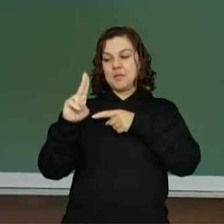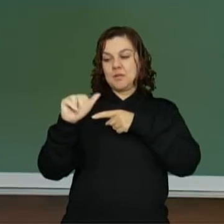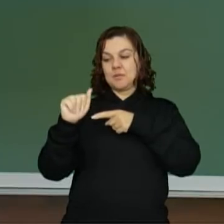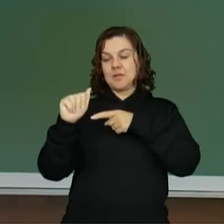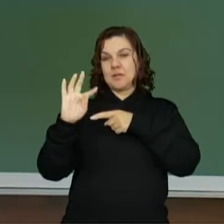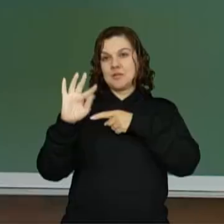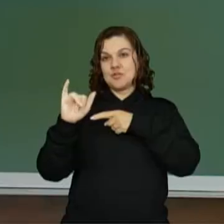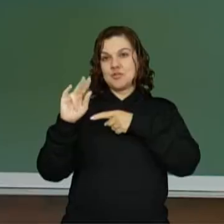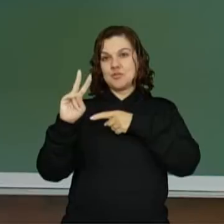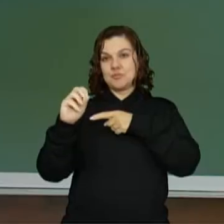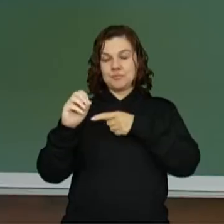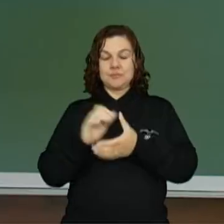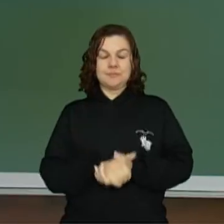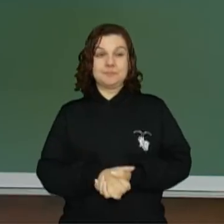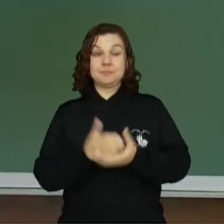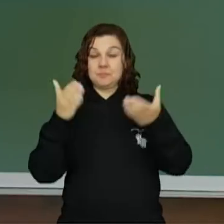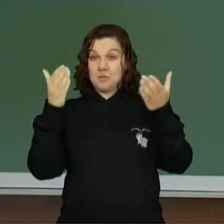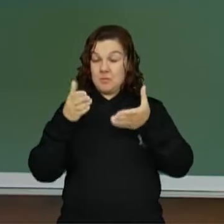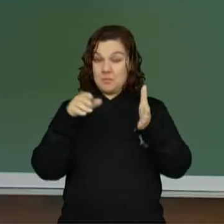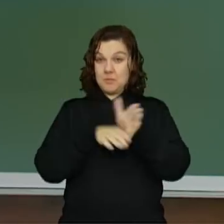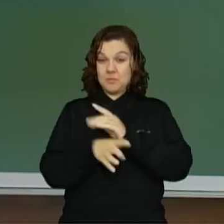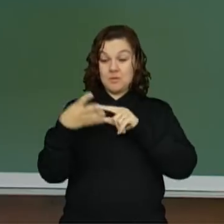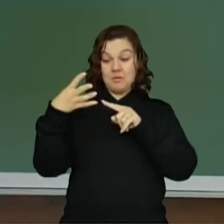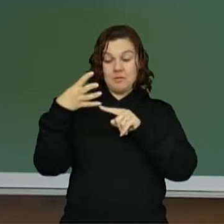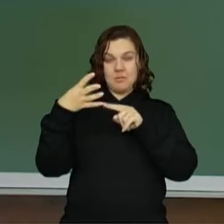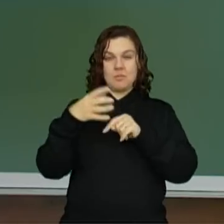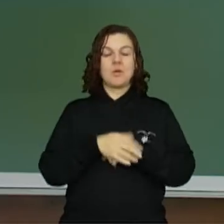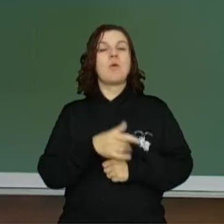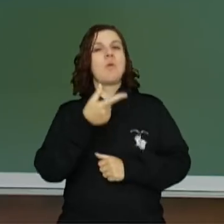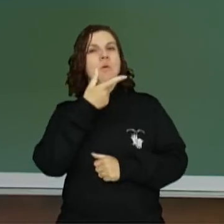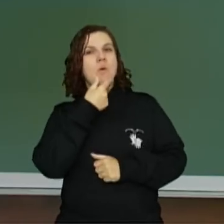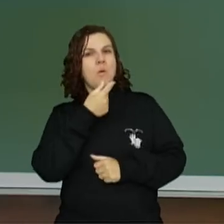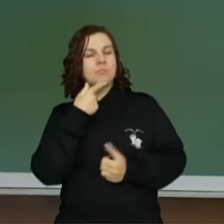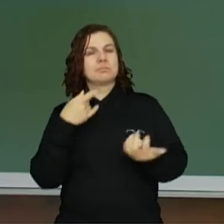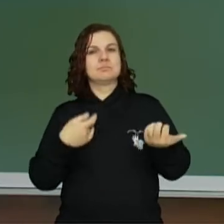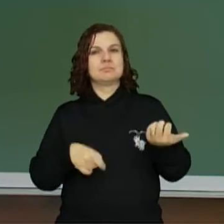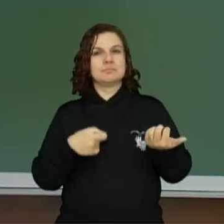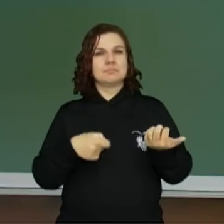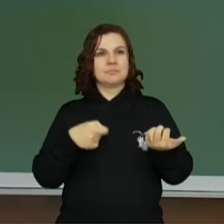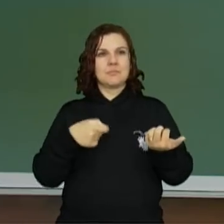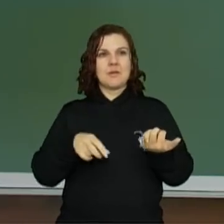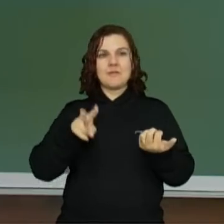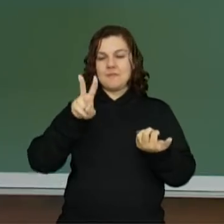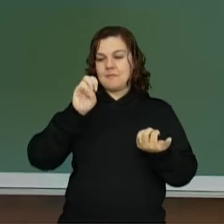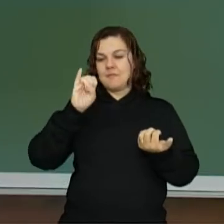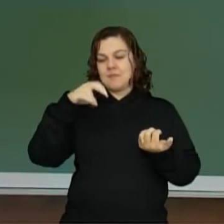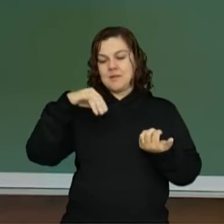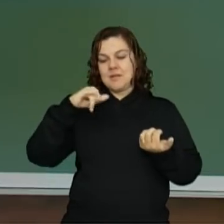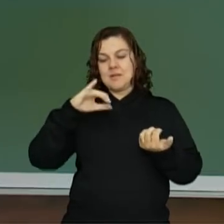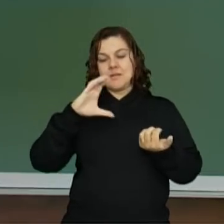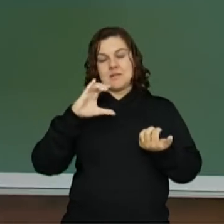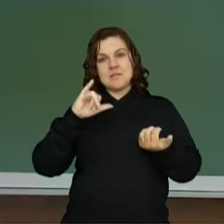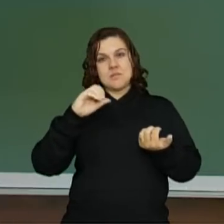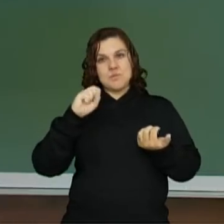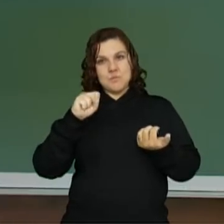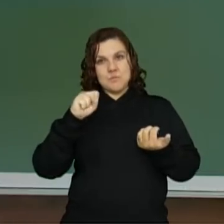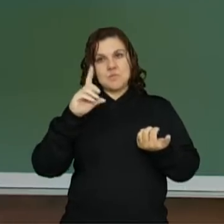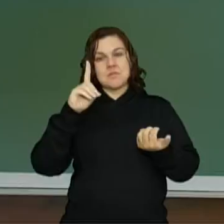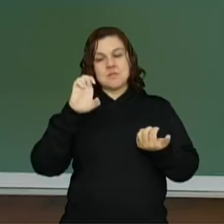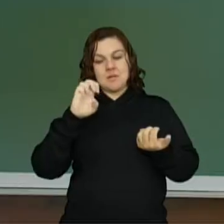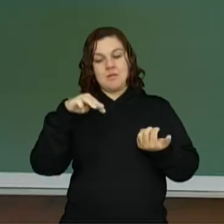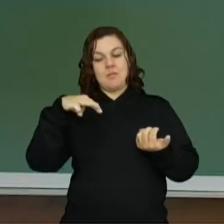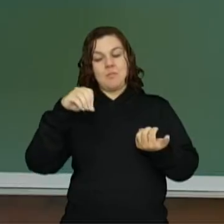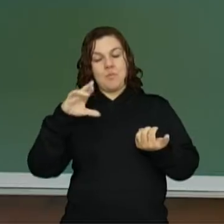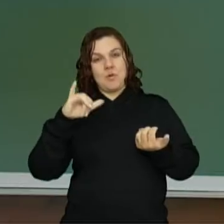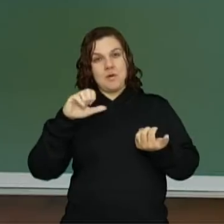recapitulativo. Questão de número 4. Vinícius de Moraes, vírgula, o poetinha,